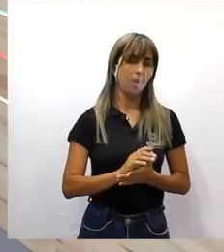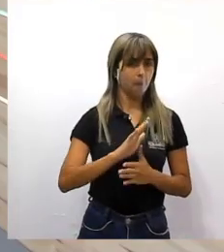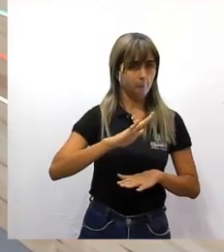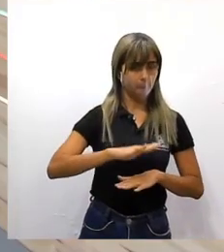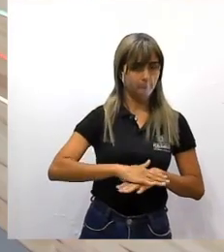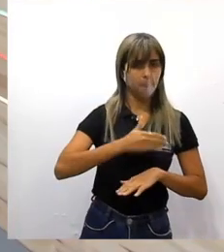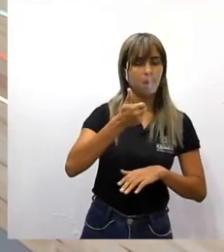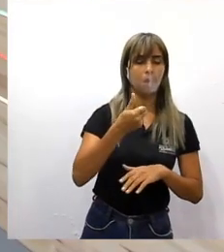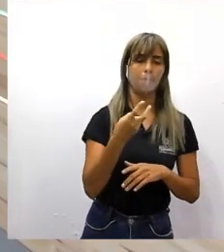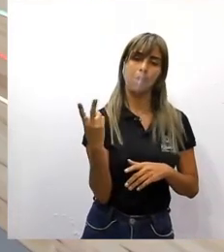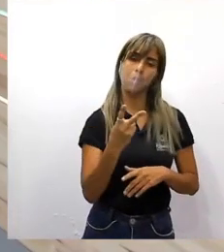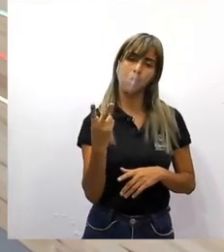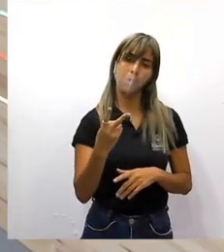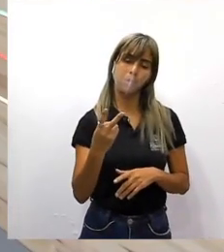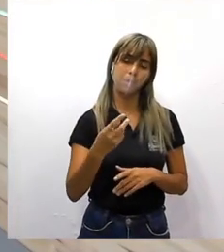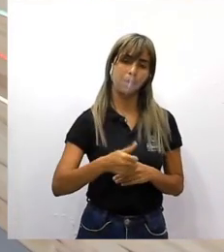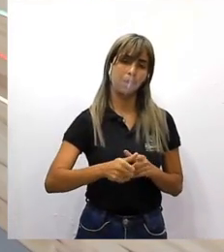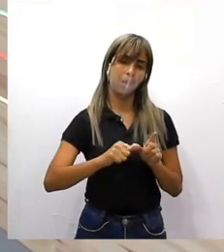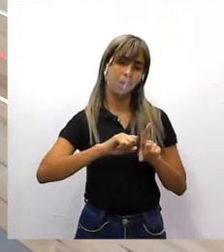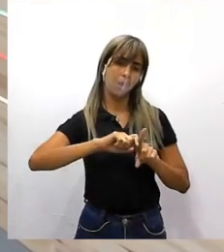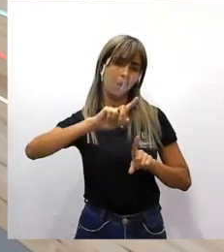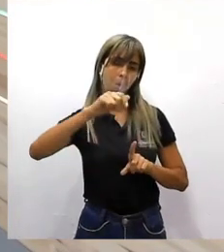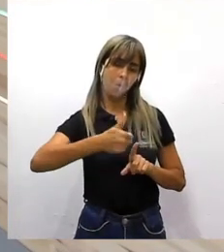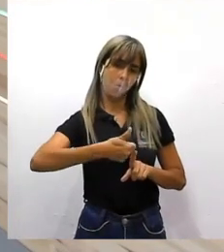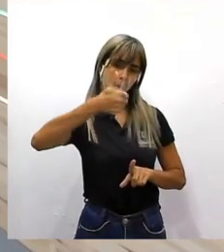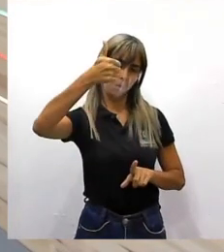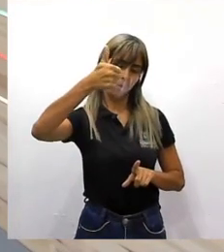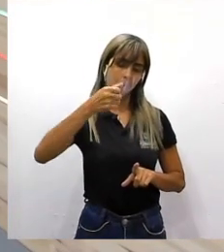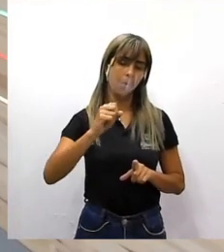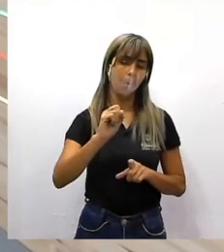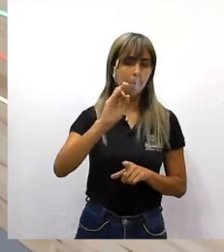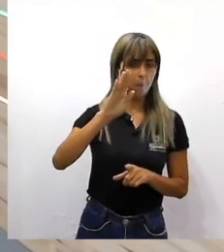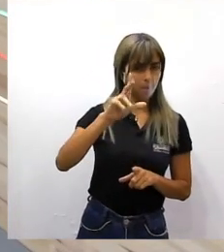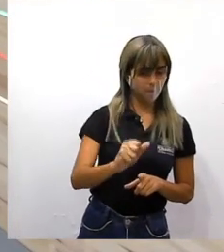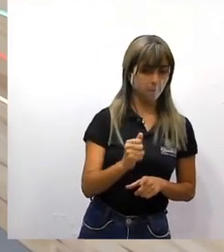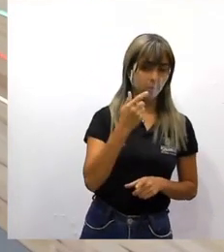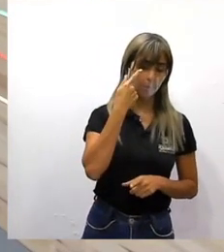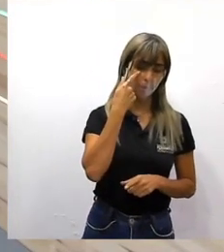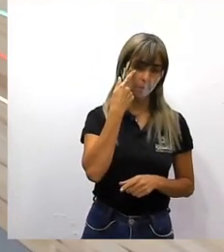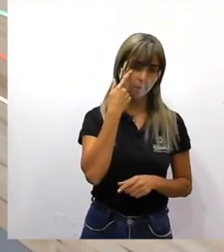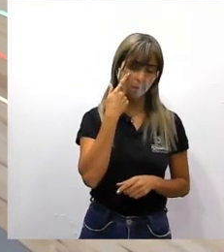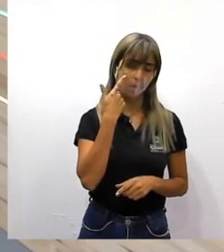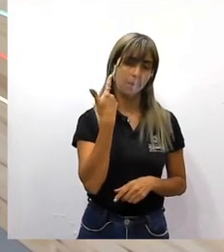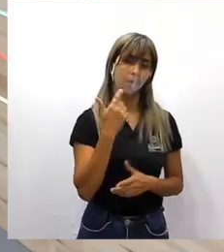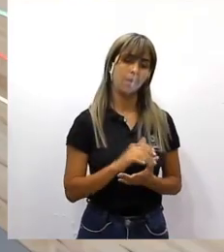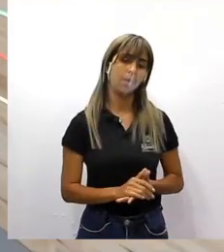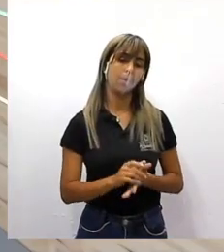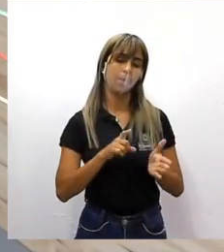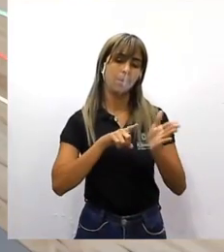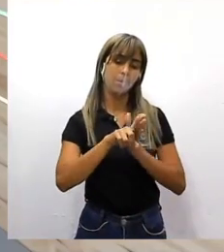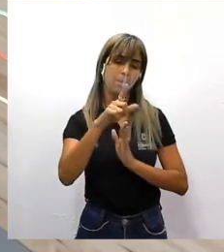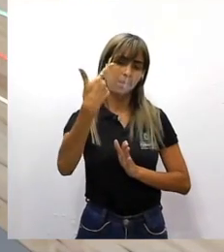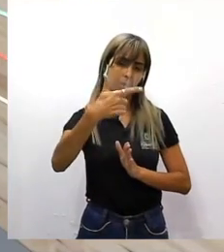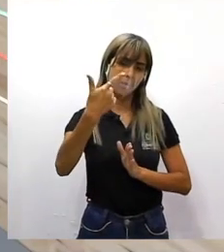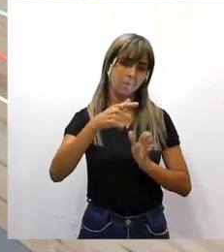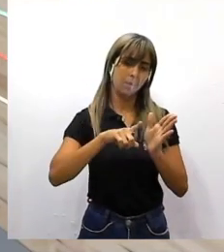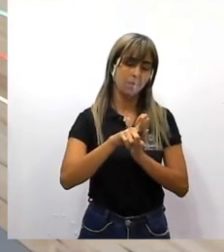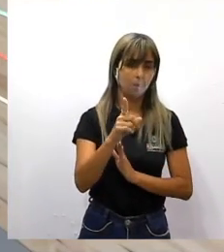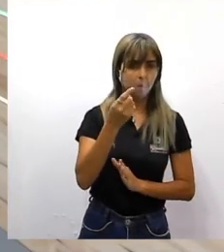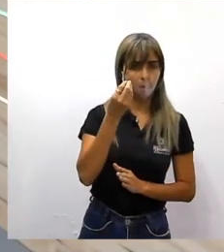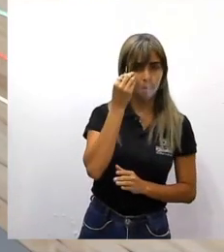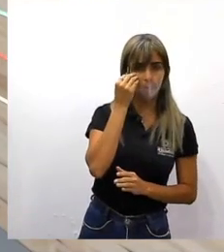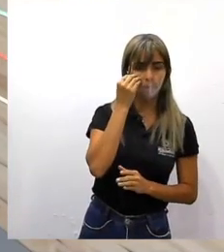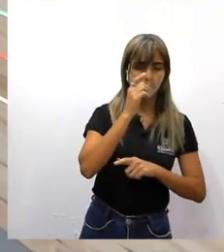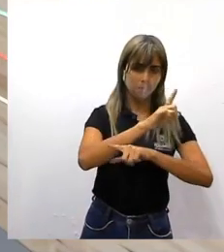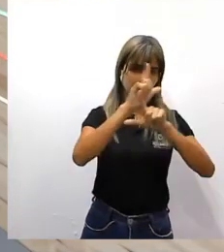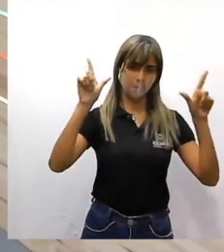levar 2 de 1 litro do que uma de 2. Beleza? Vamos ver mais essa segunda questão aí, mais uma questão. Observe aí na